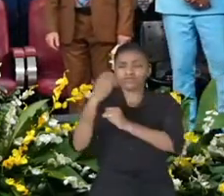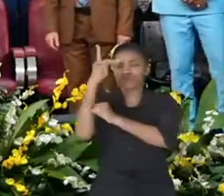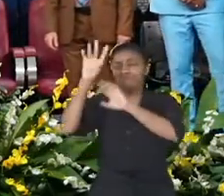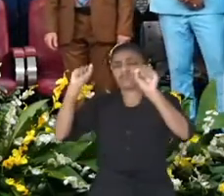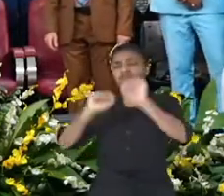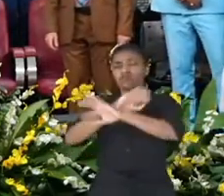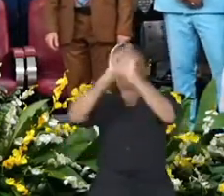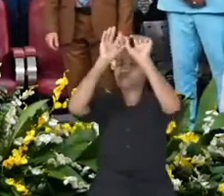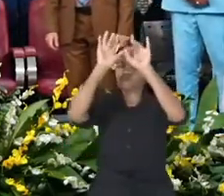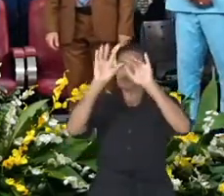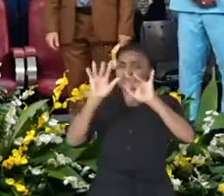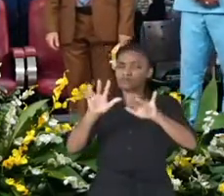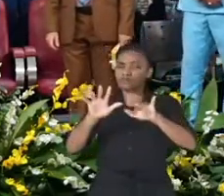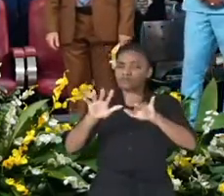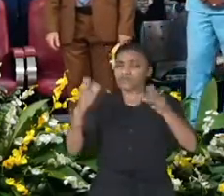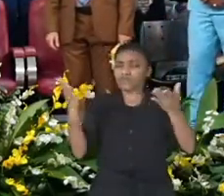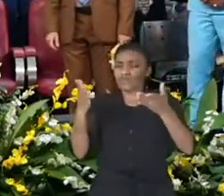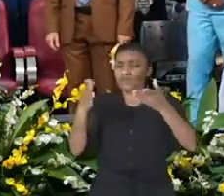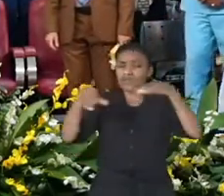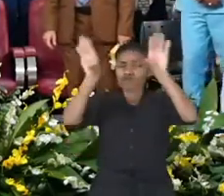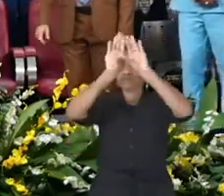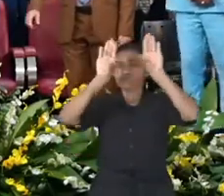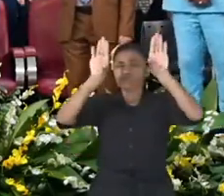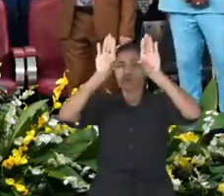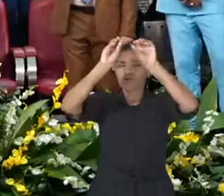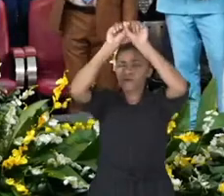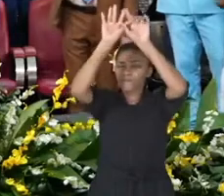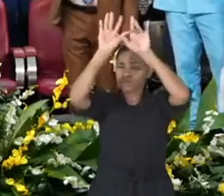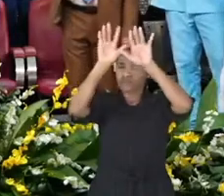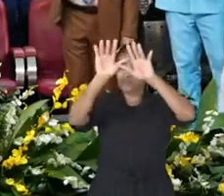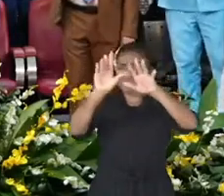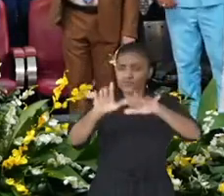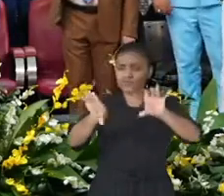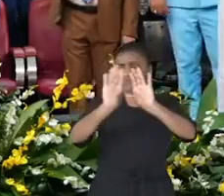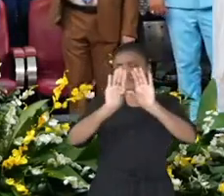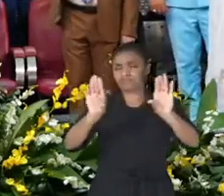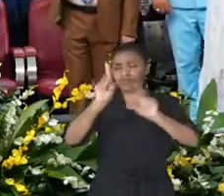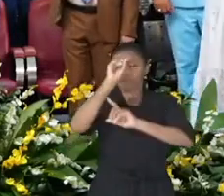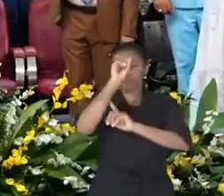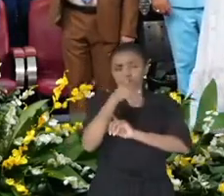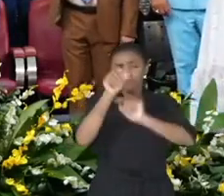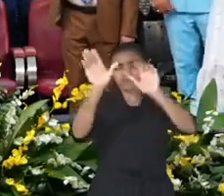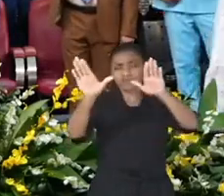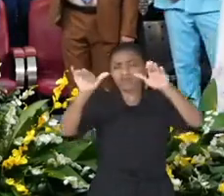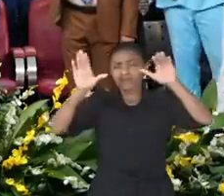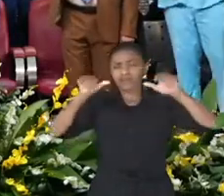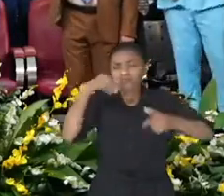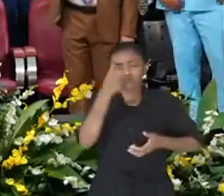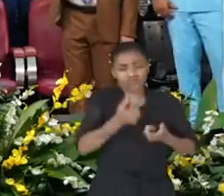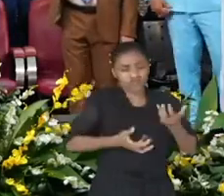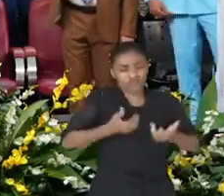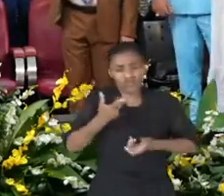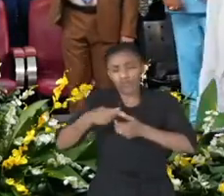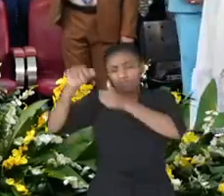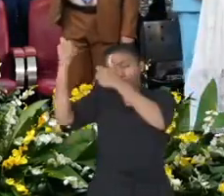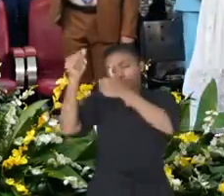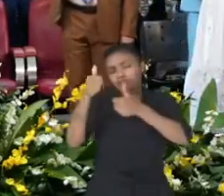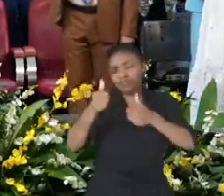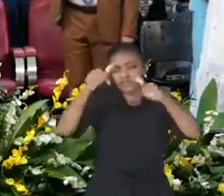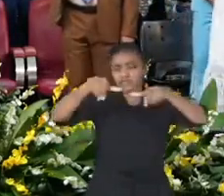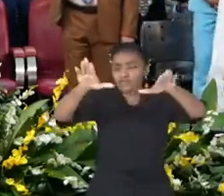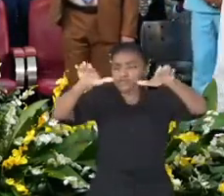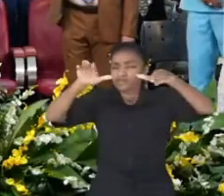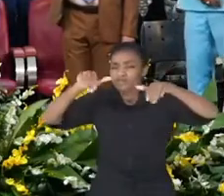será derramada. Rasgo os céus sobre Camboriú nesta noite, manda anjos de fogo descerem aqui, que estes